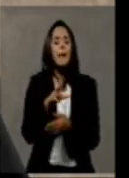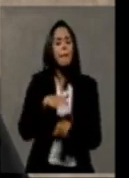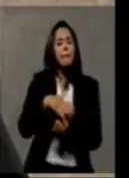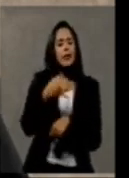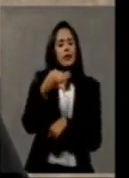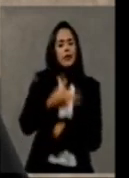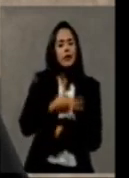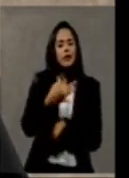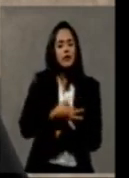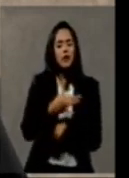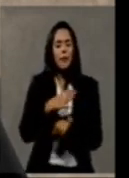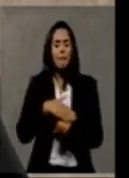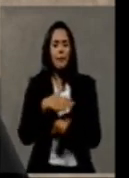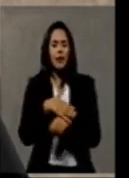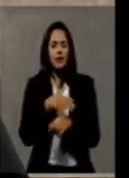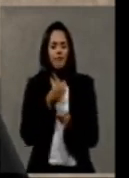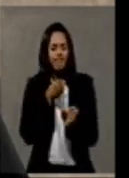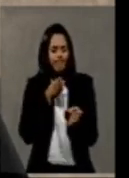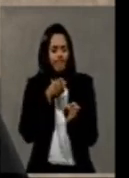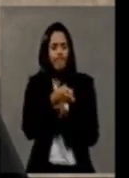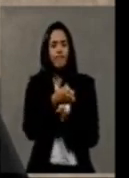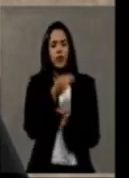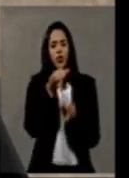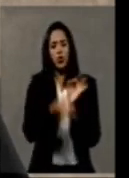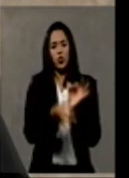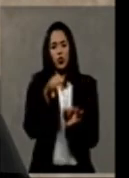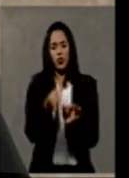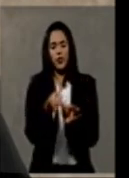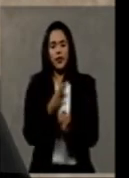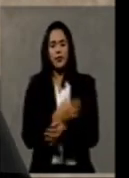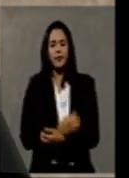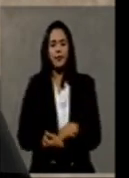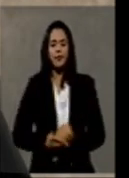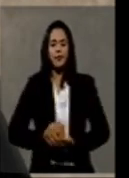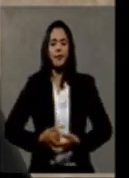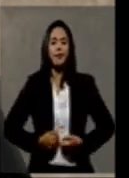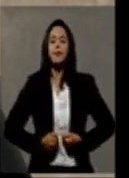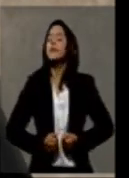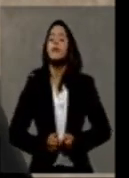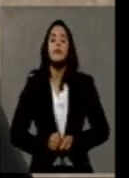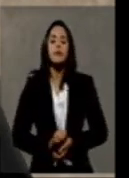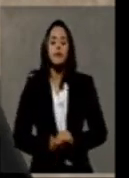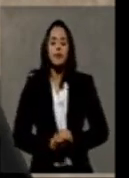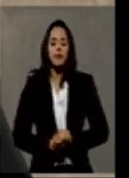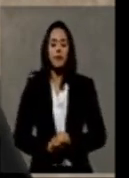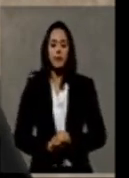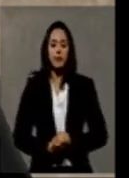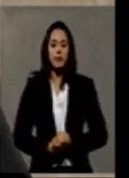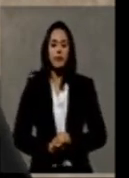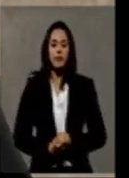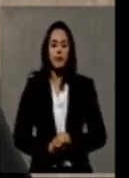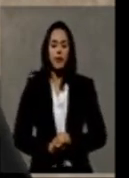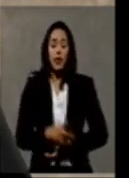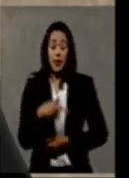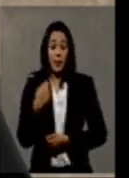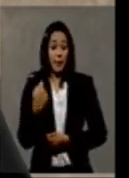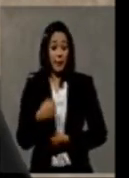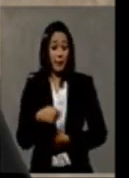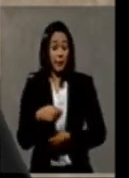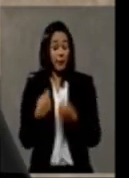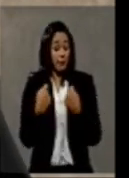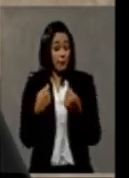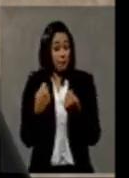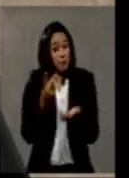a mais correta a mais justa em que pese as divergências